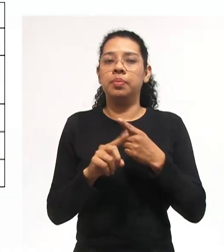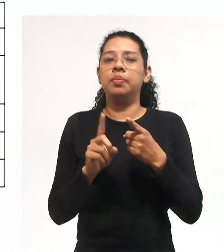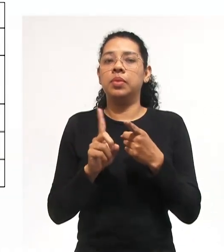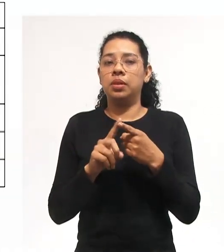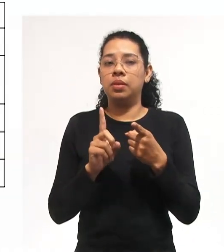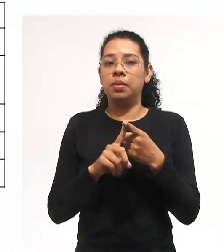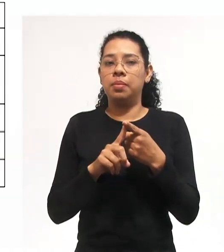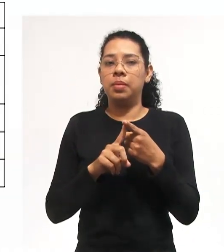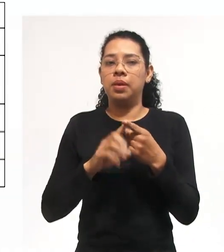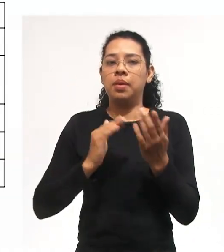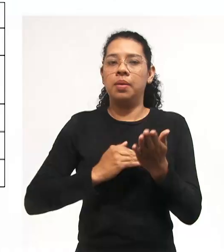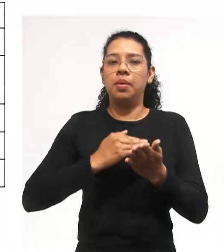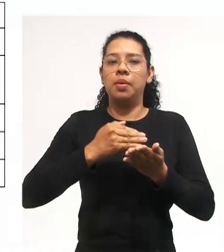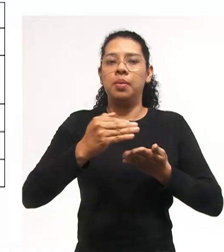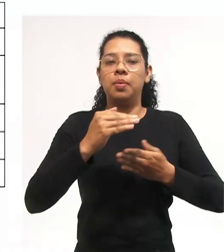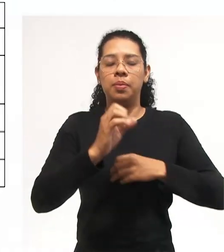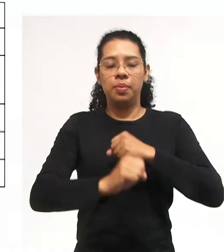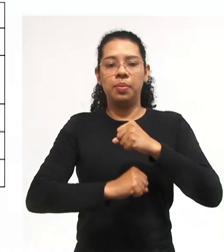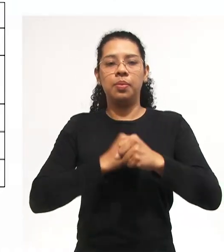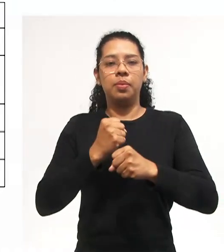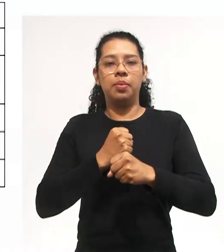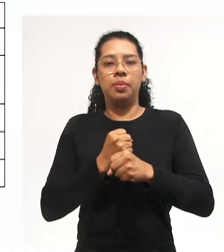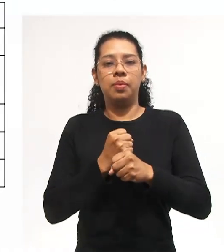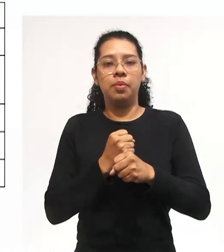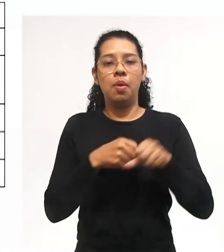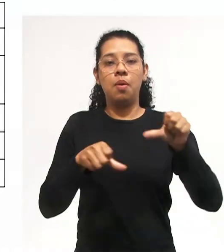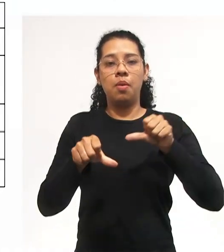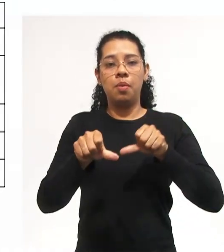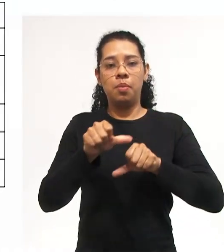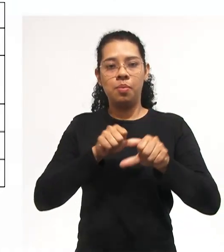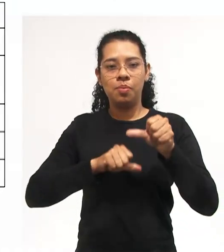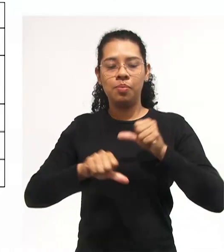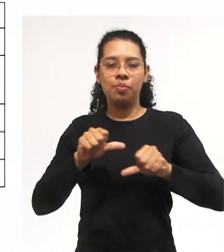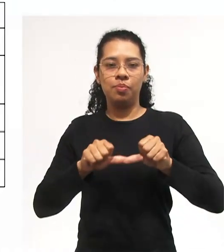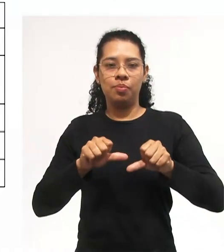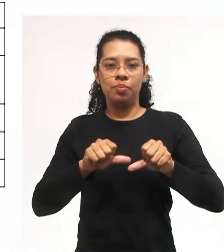nomenclatura. Recursos humanos. Então, até